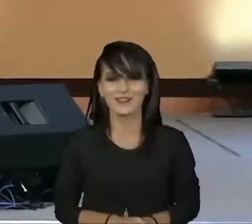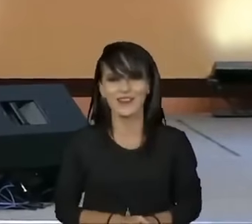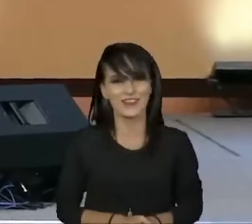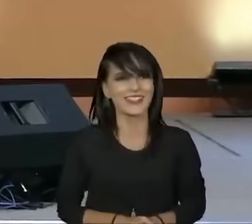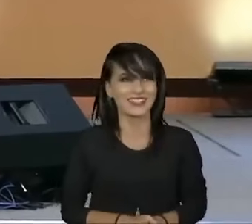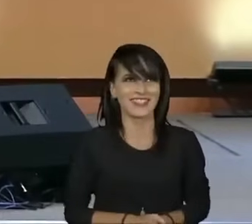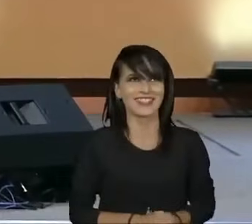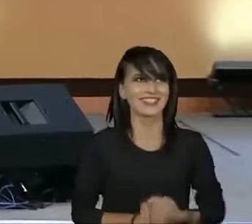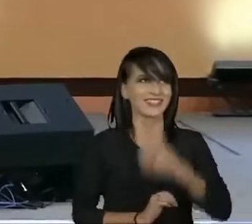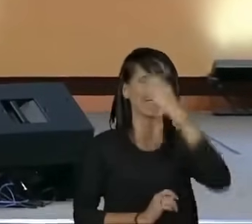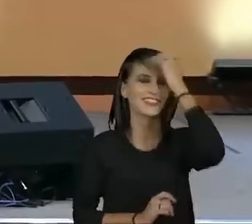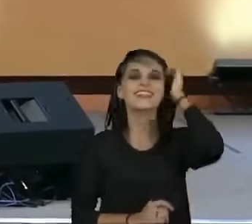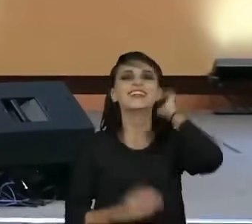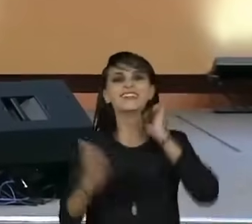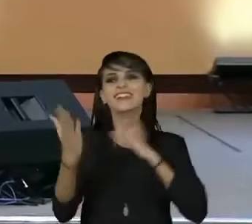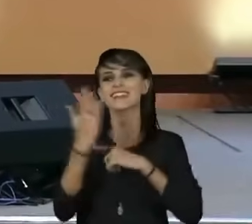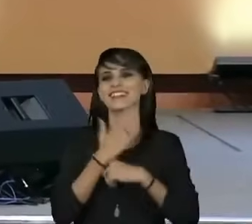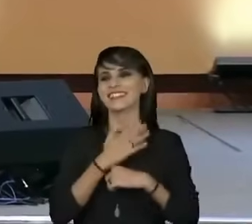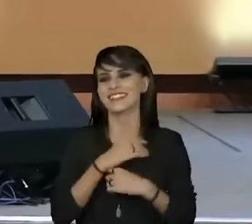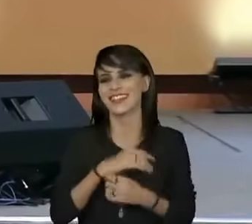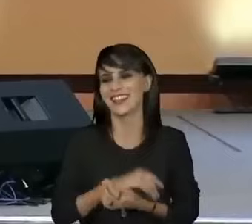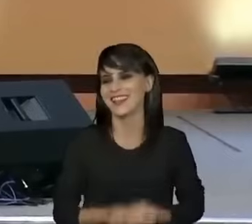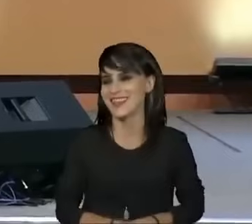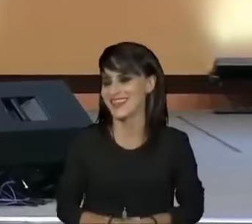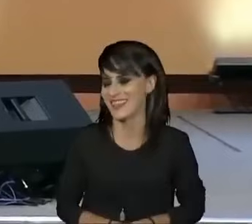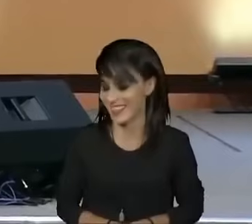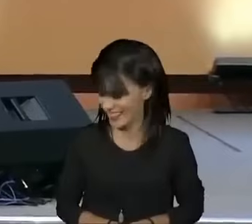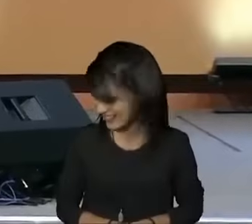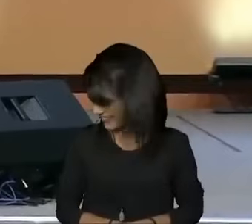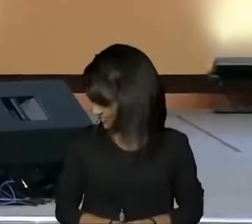ajuda ajuda teu povo